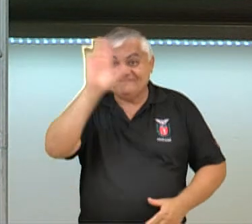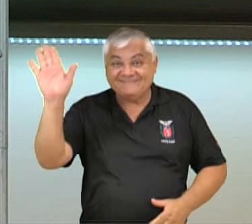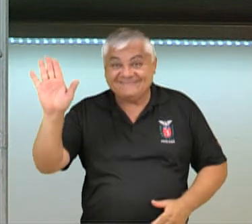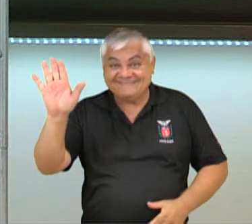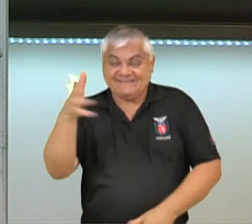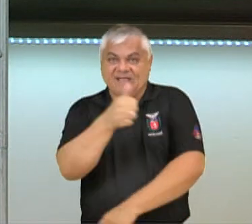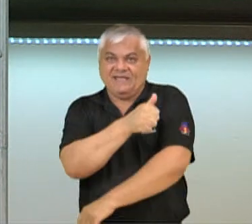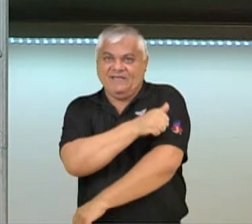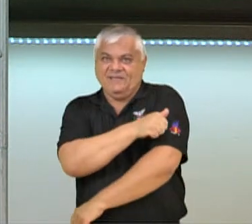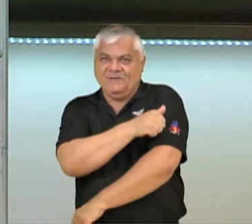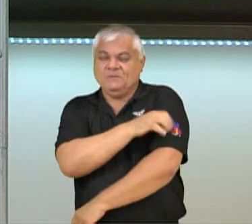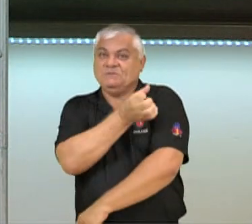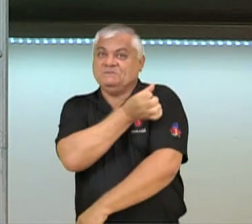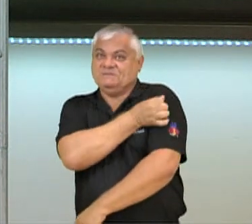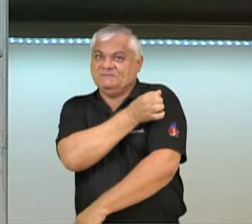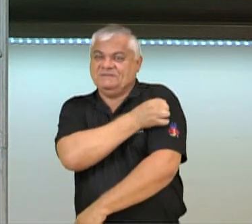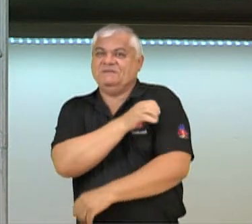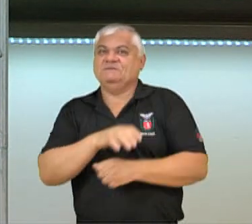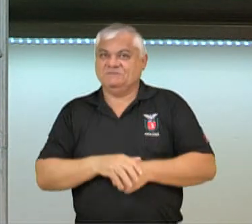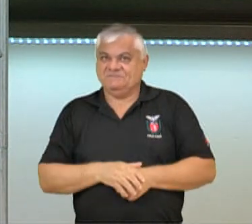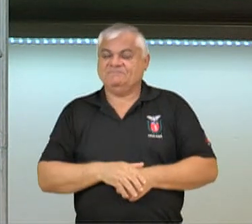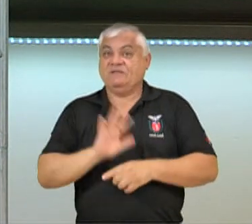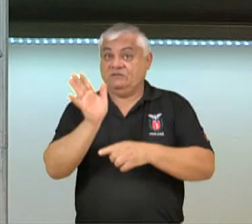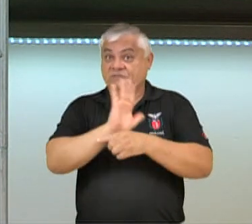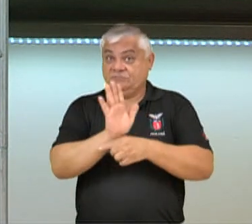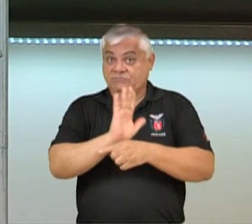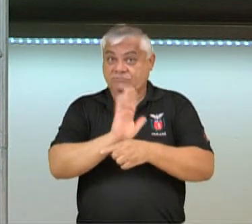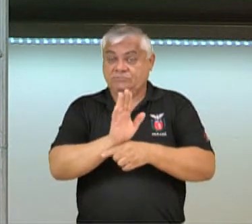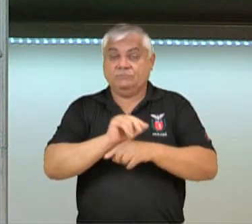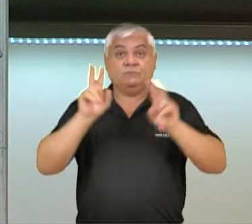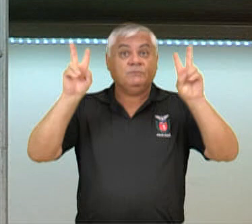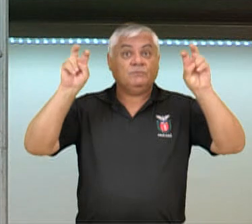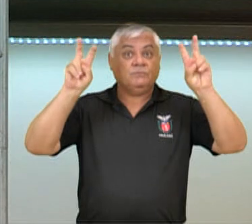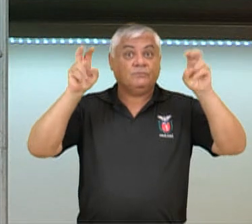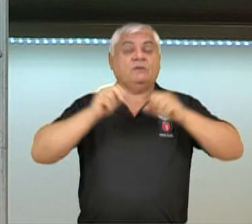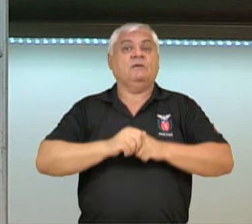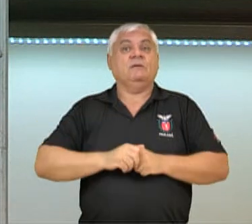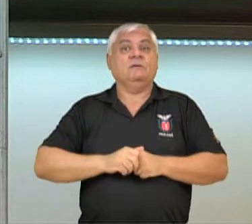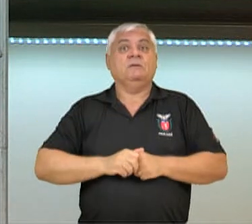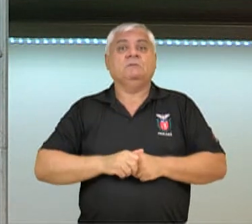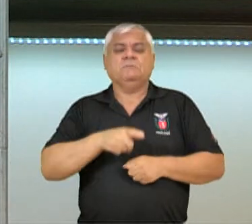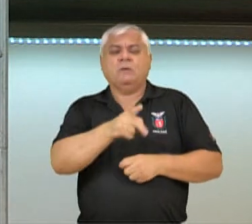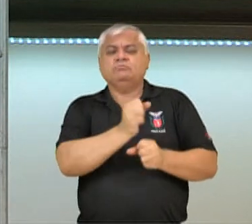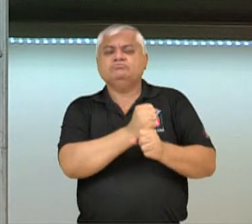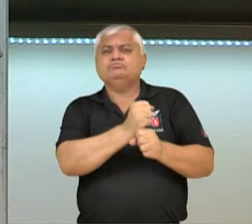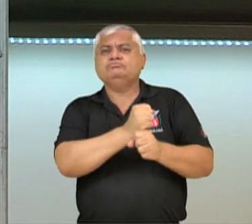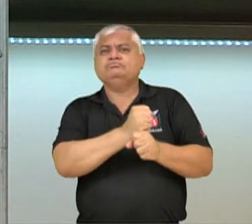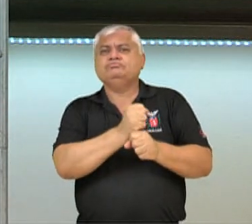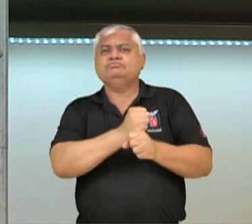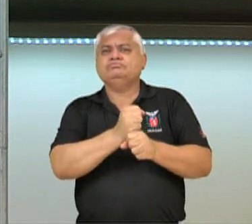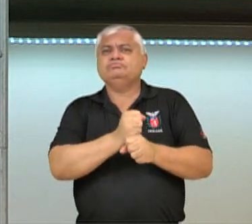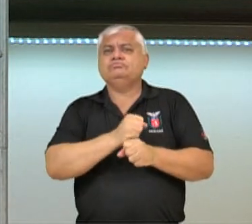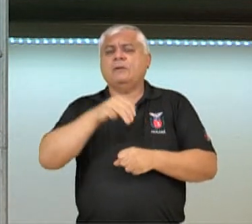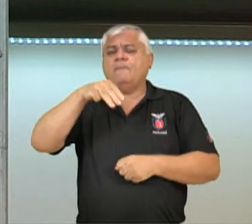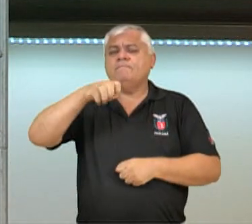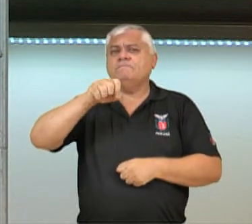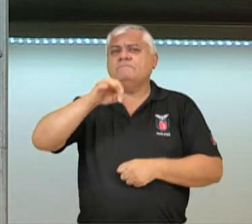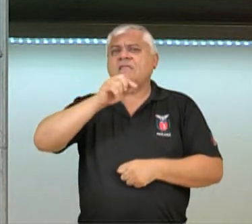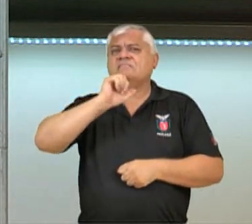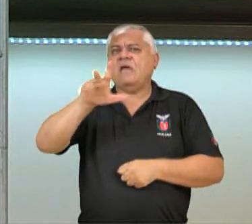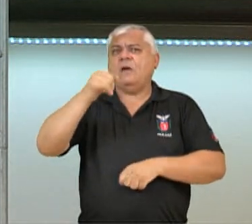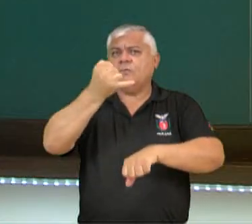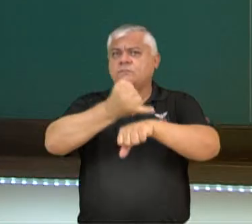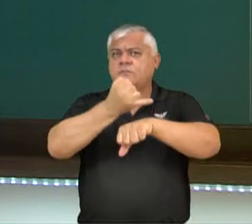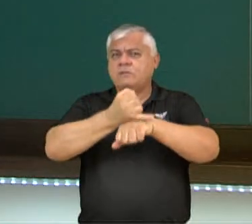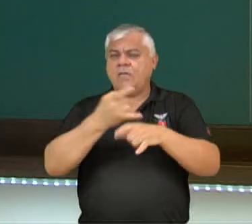Olá, estudantes do sexto ano. Nesse vídeo vamos falar sobre a idade dos metais. Não significa que são metaleiros,